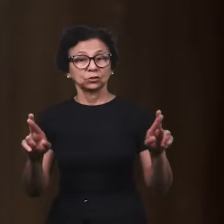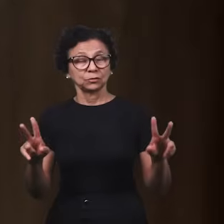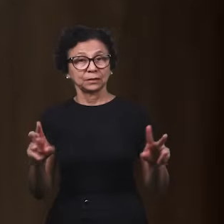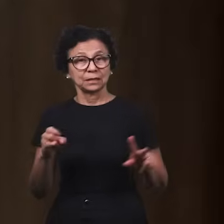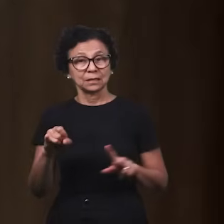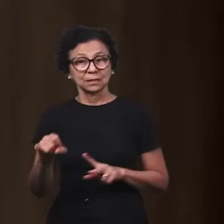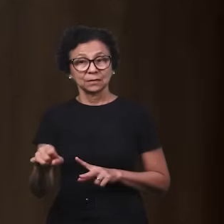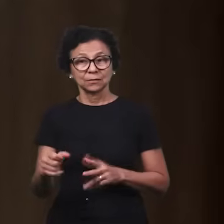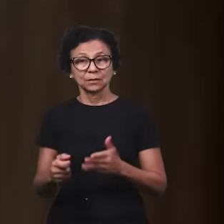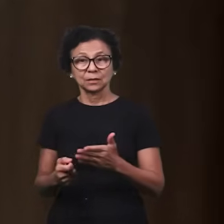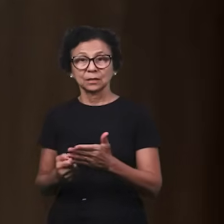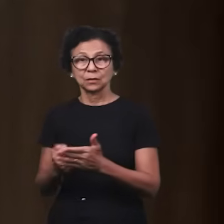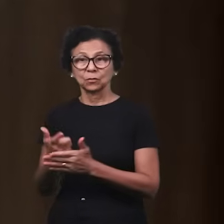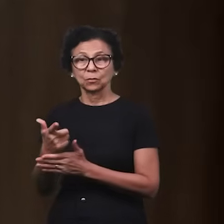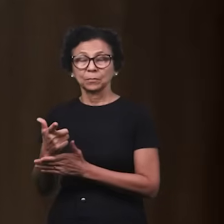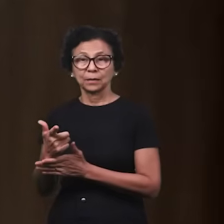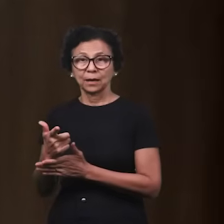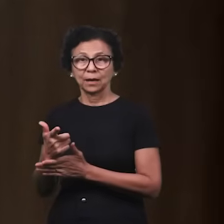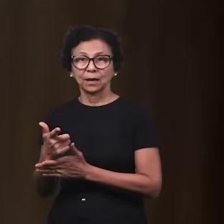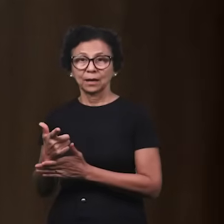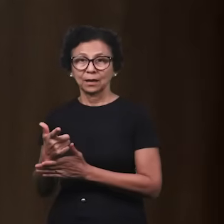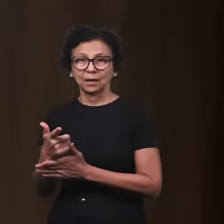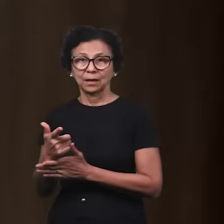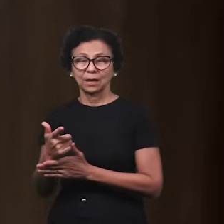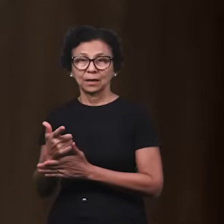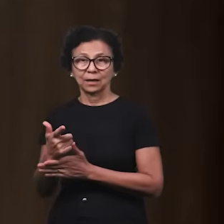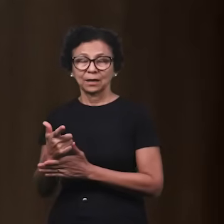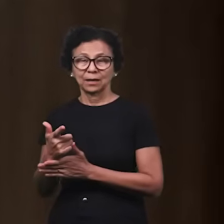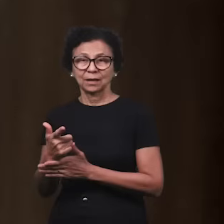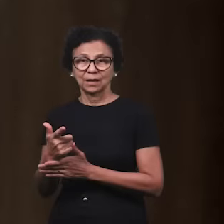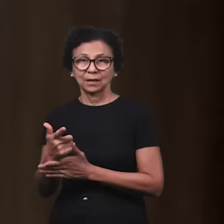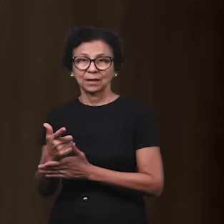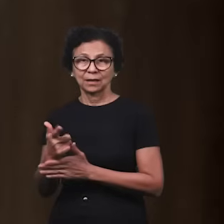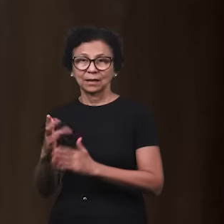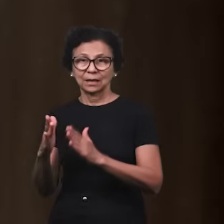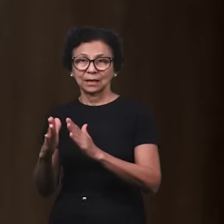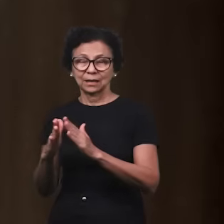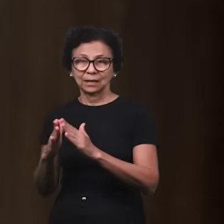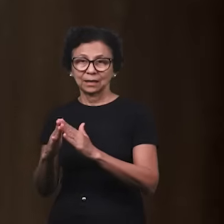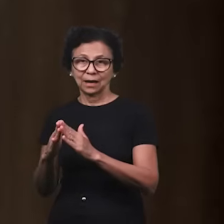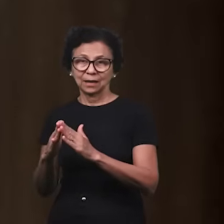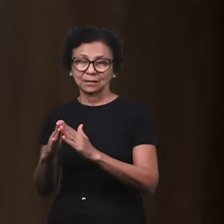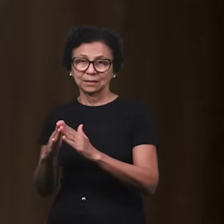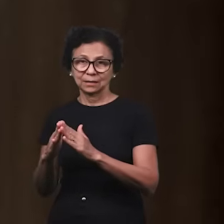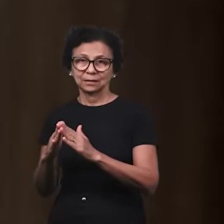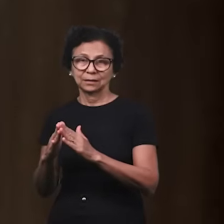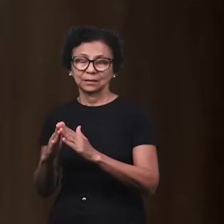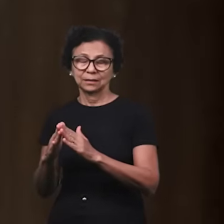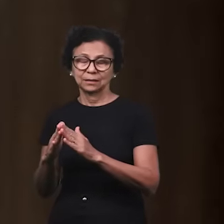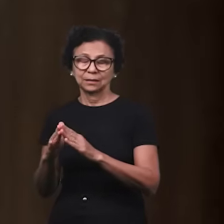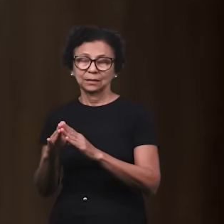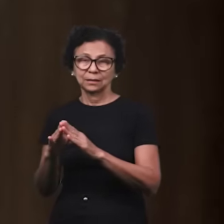Se você fosse adquirir uma casa em uma cidade não murada, tinha um valor abaixo.